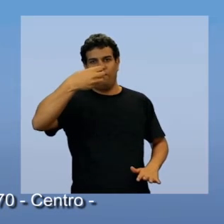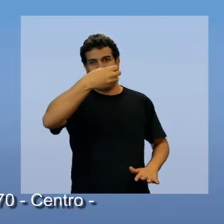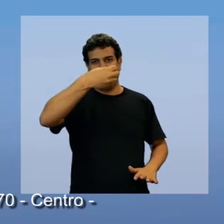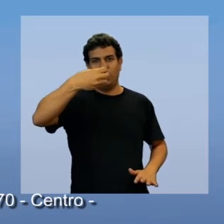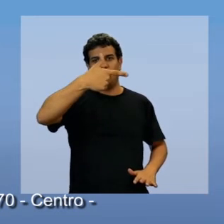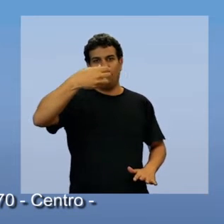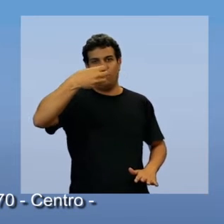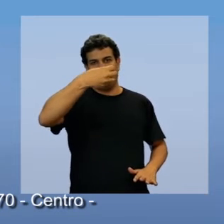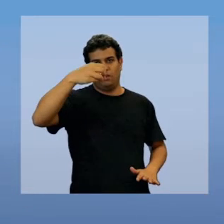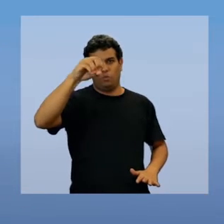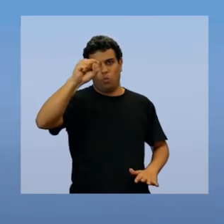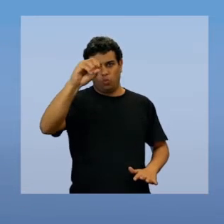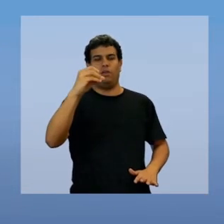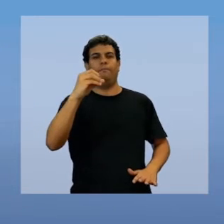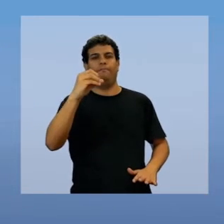20020-080.